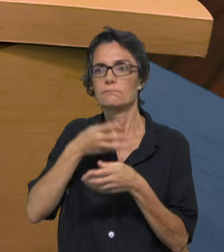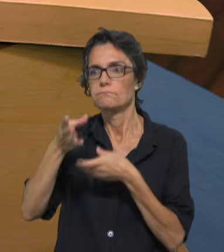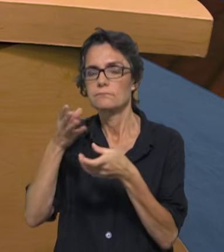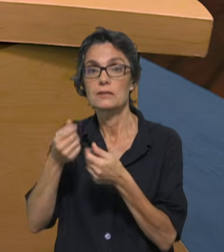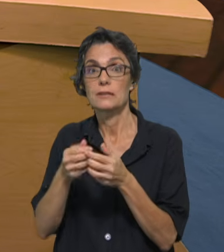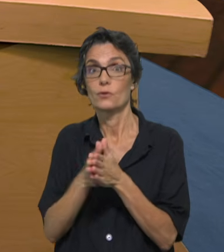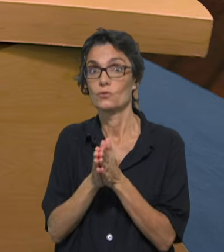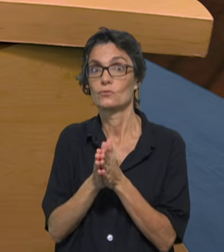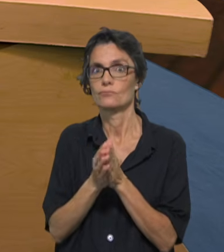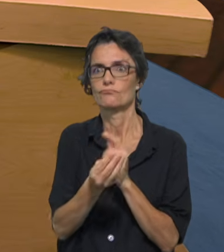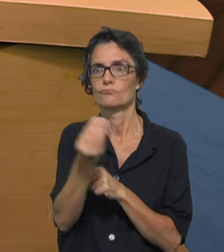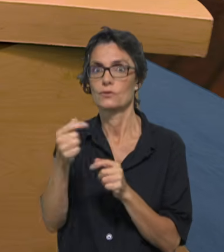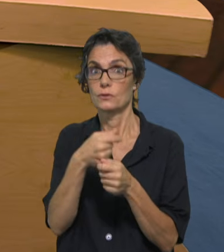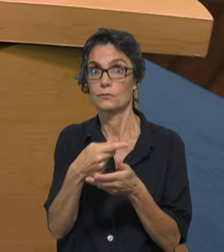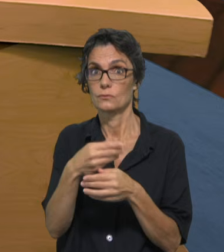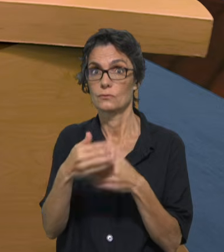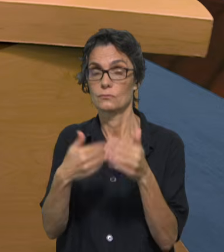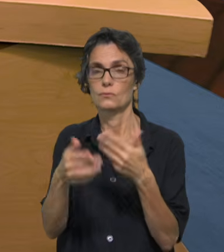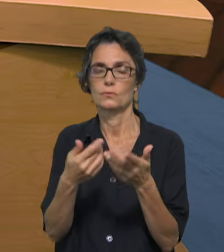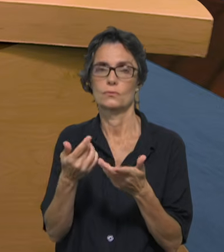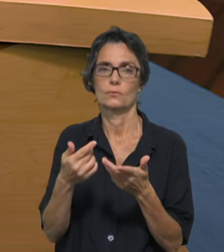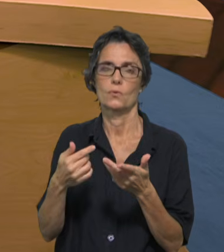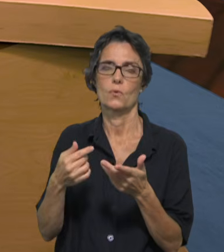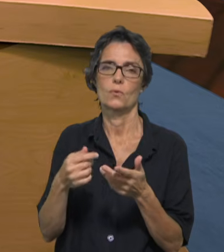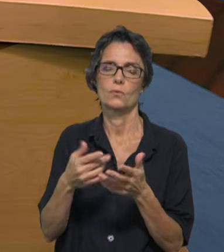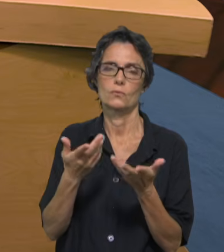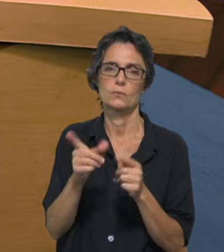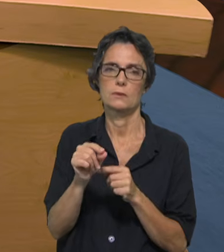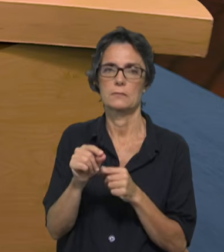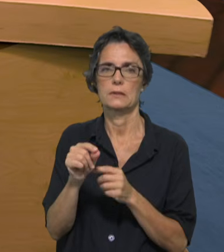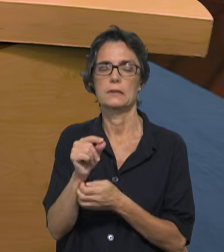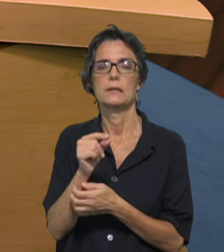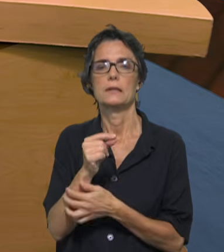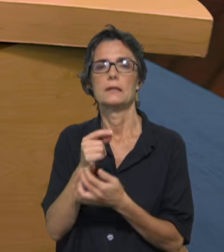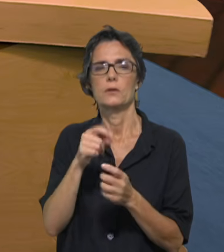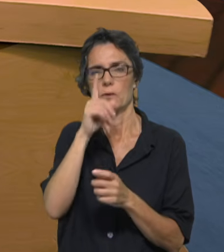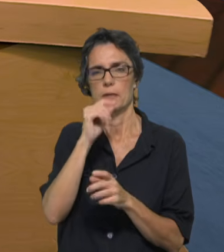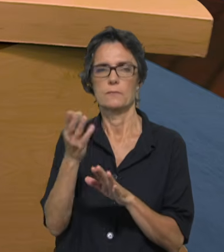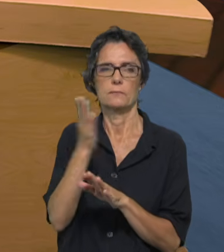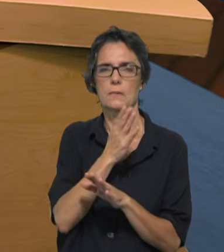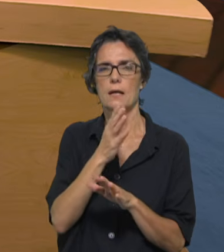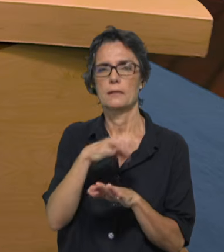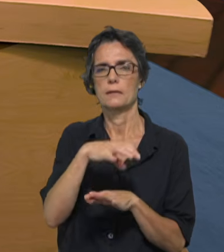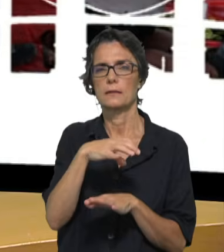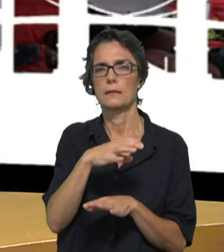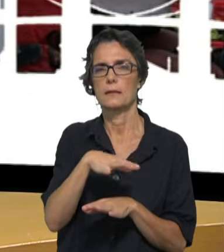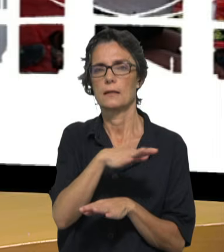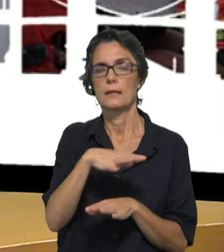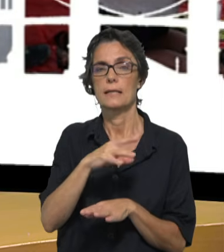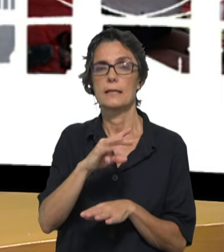que... Isso foi em Saragoça que eu fui visitar um templo com essa pessoa. As